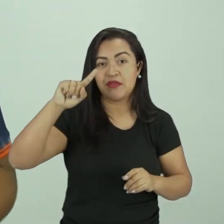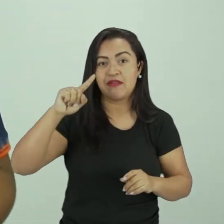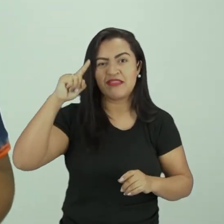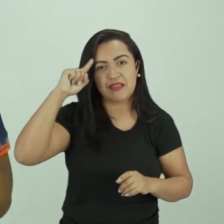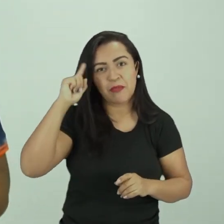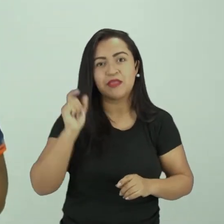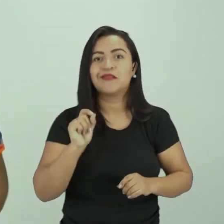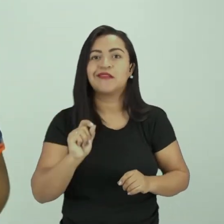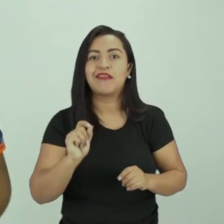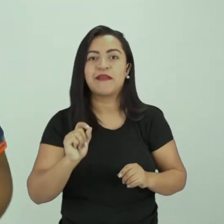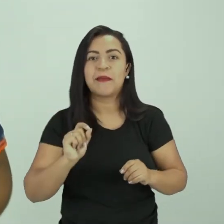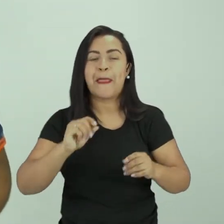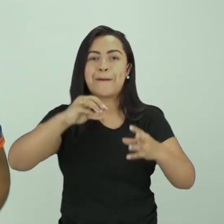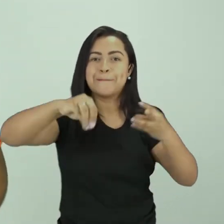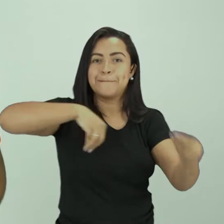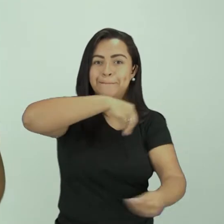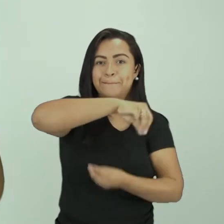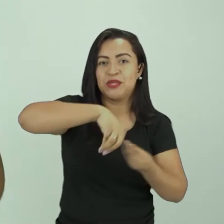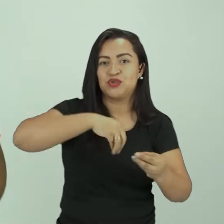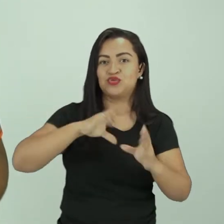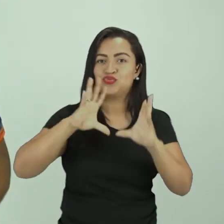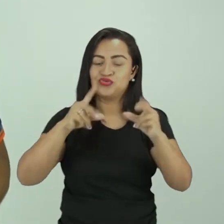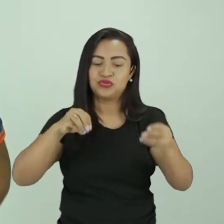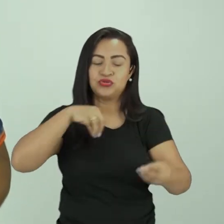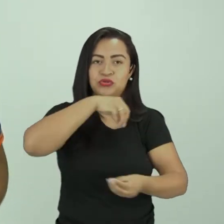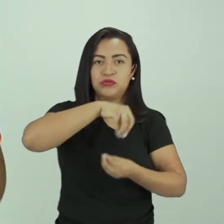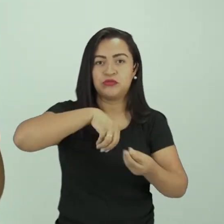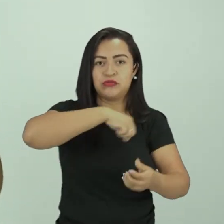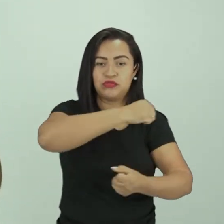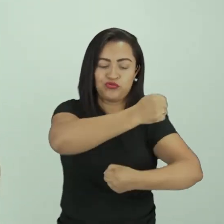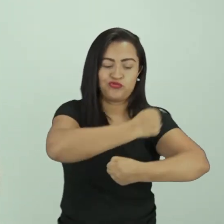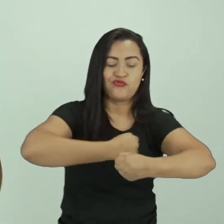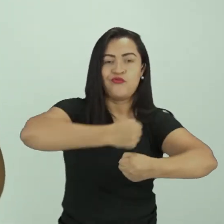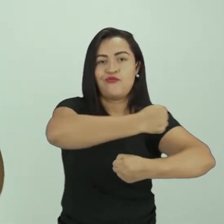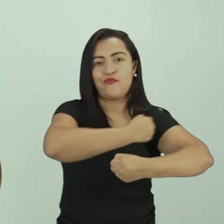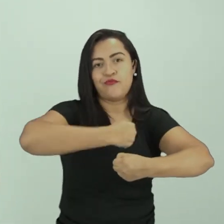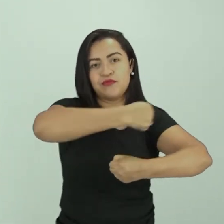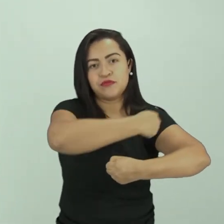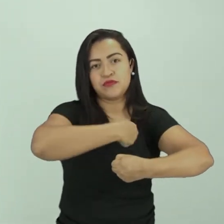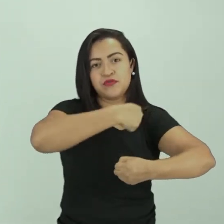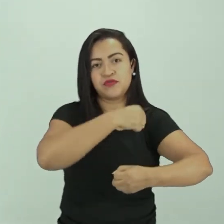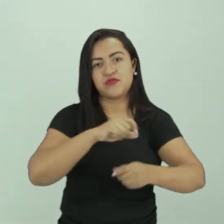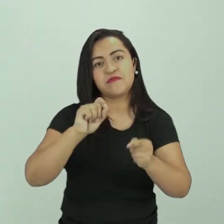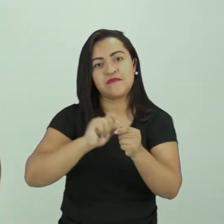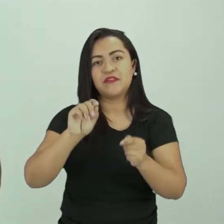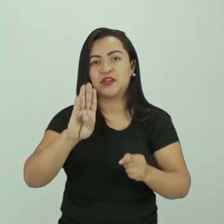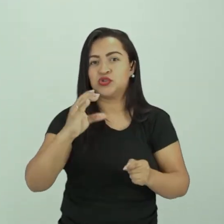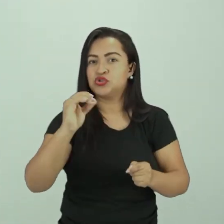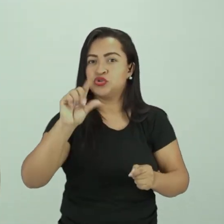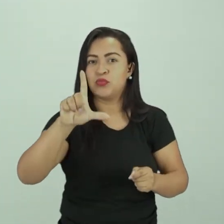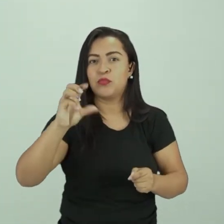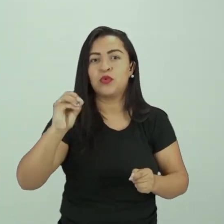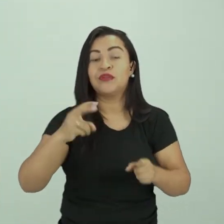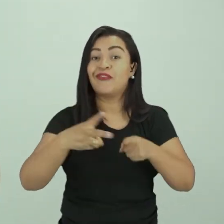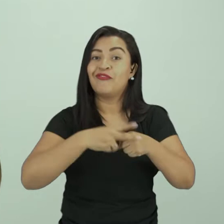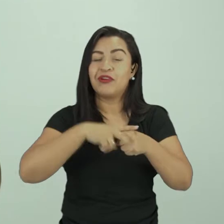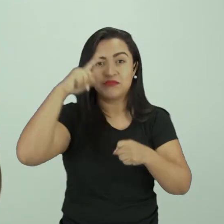aí, ele está ali como se desse uma ordem. Veja, né, que o verbo misturar está no imperativo.